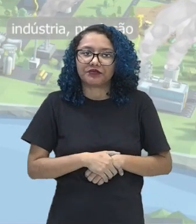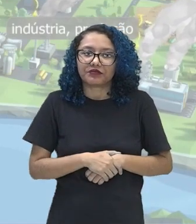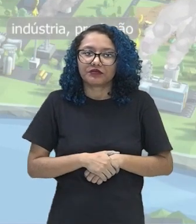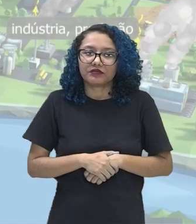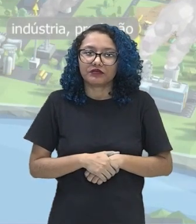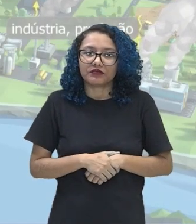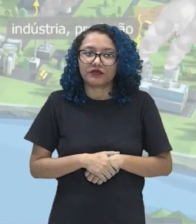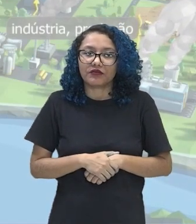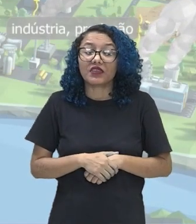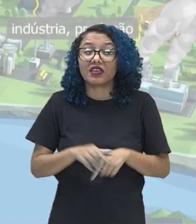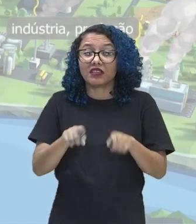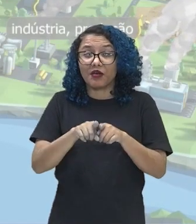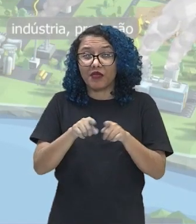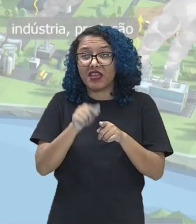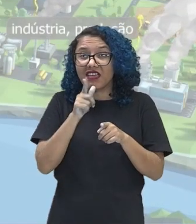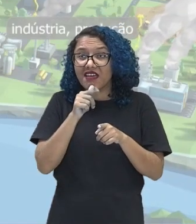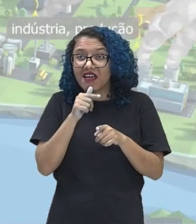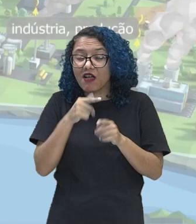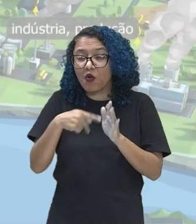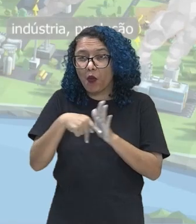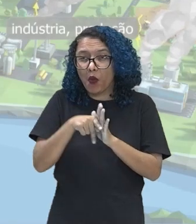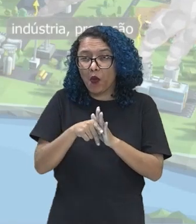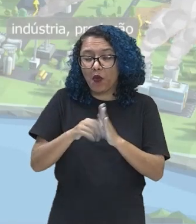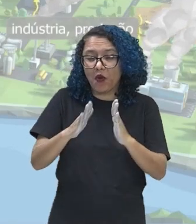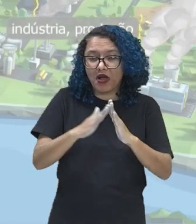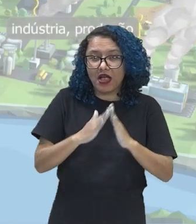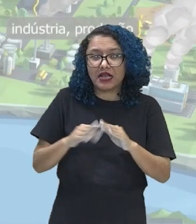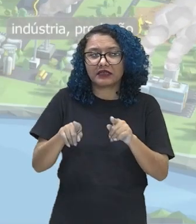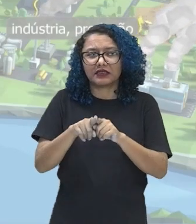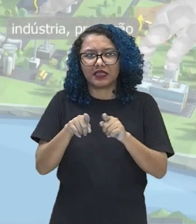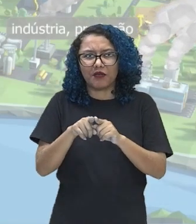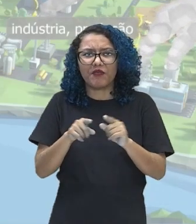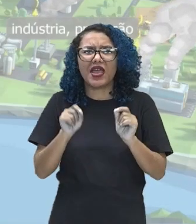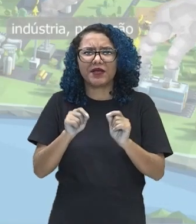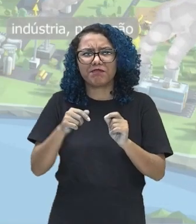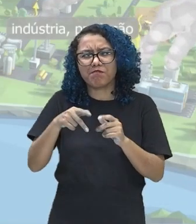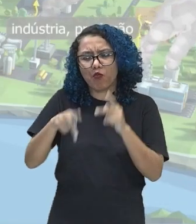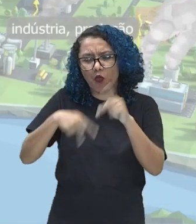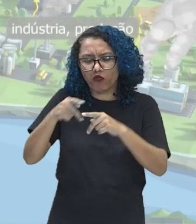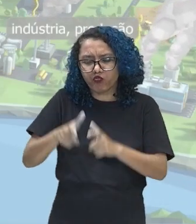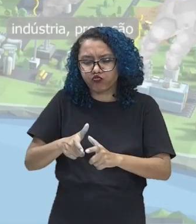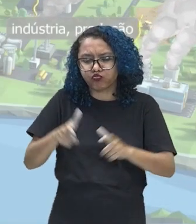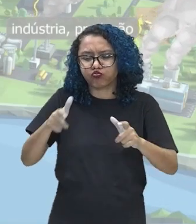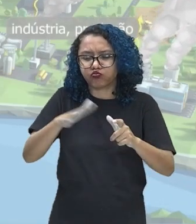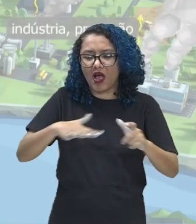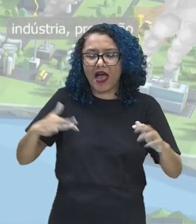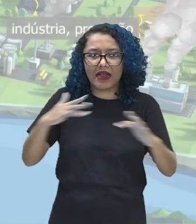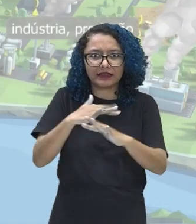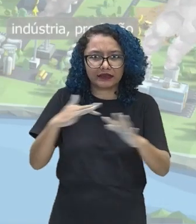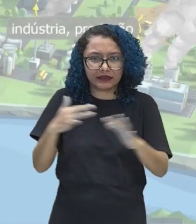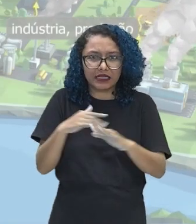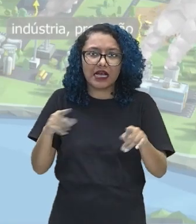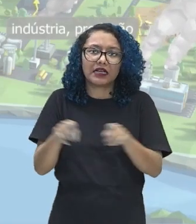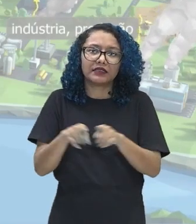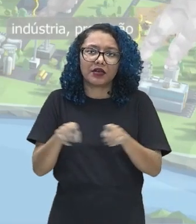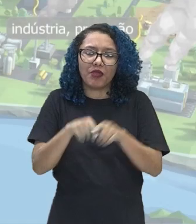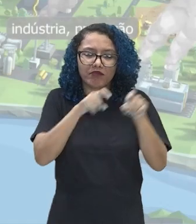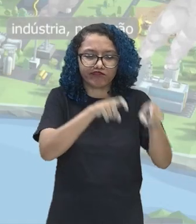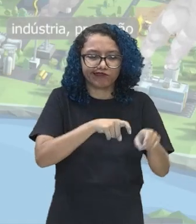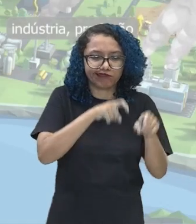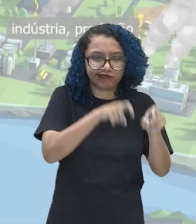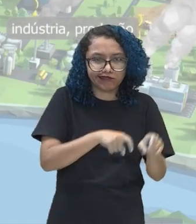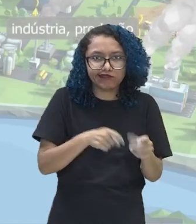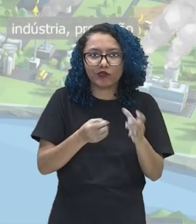águas residuais, nós temos a sobrepopulação ali nas cidades, a agricultura, a produção de